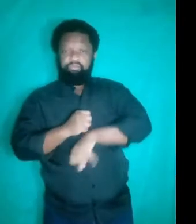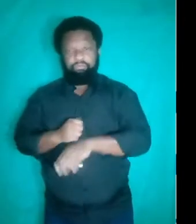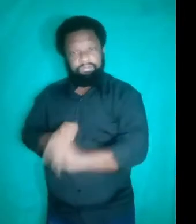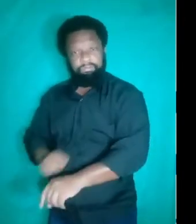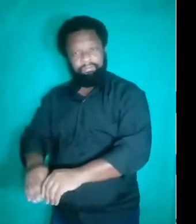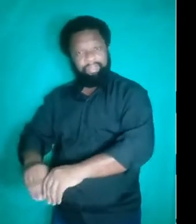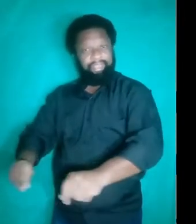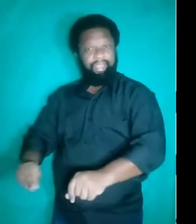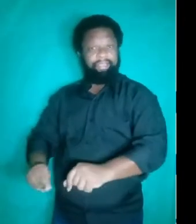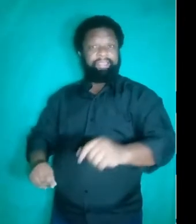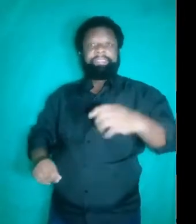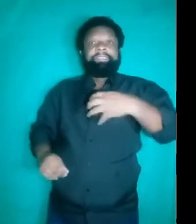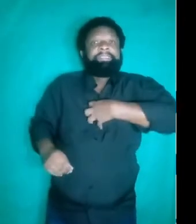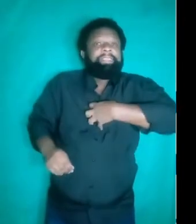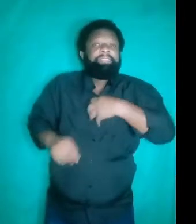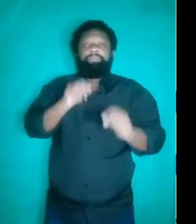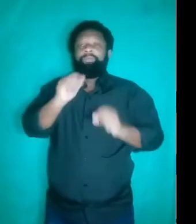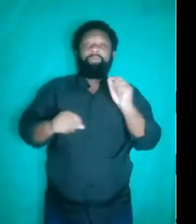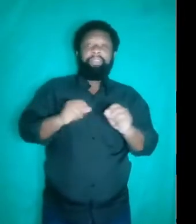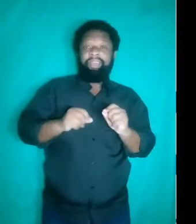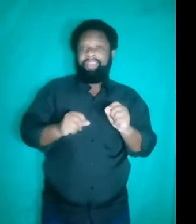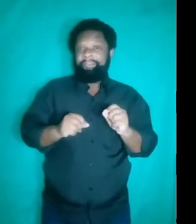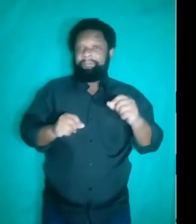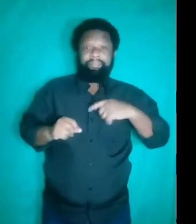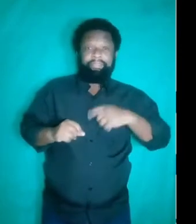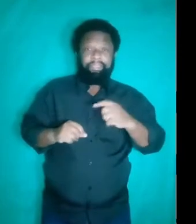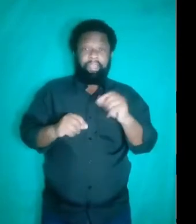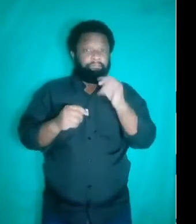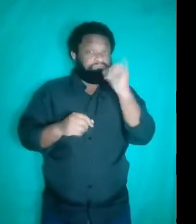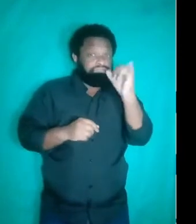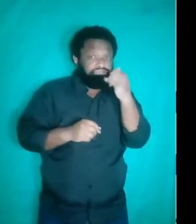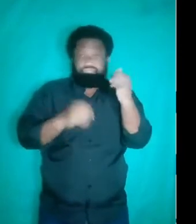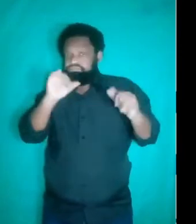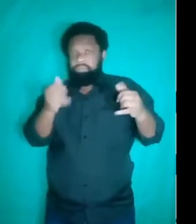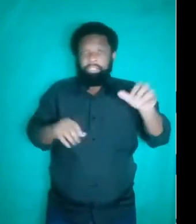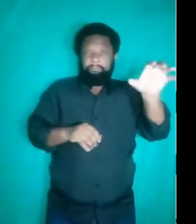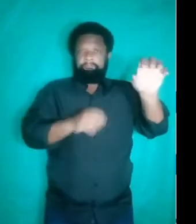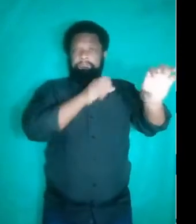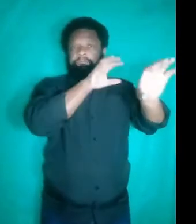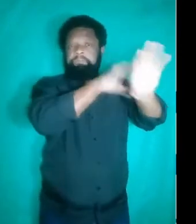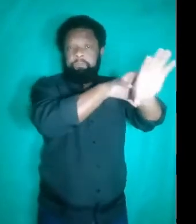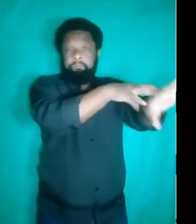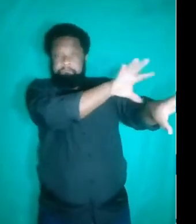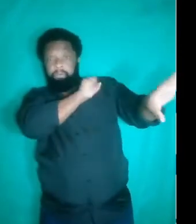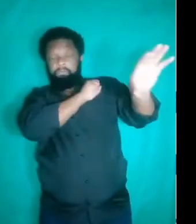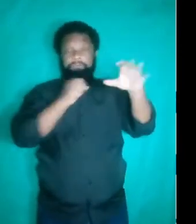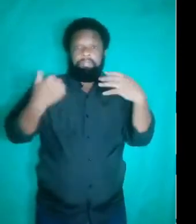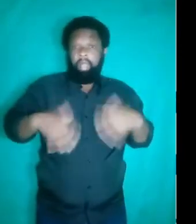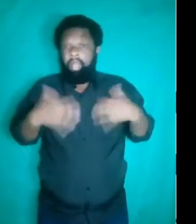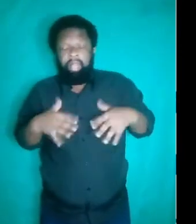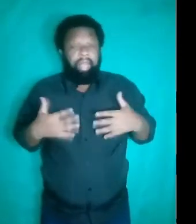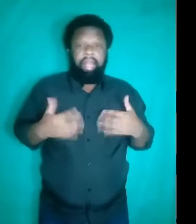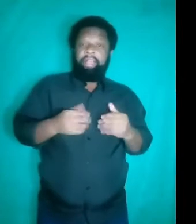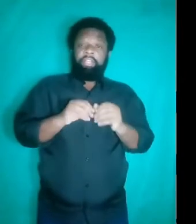livres. E o que acaba acontecendo? Diferentes níveis de choque, através de diferentes correntes, essa